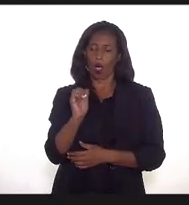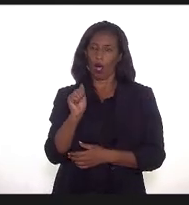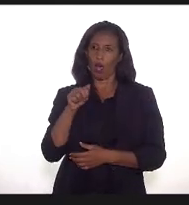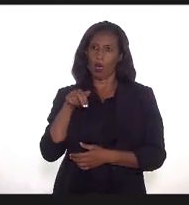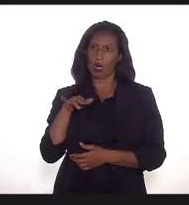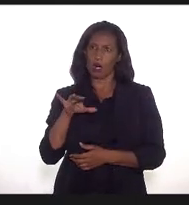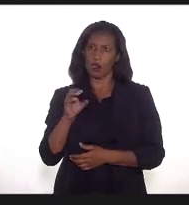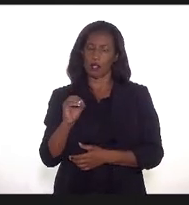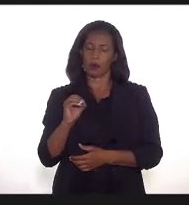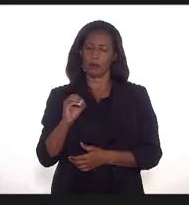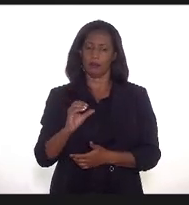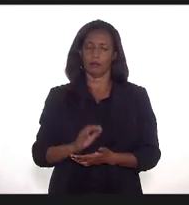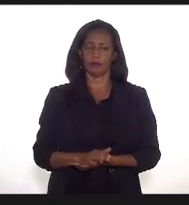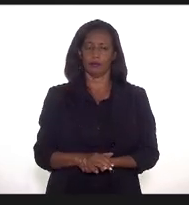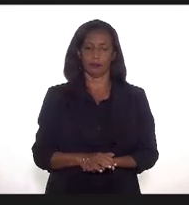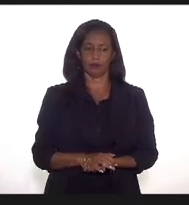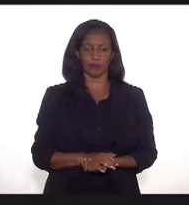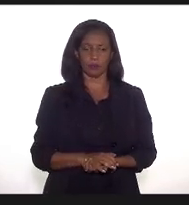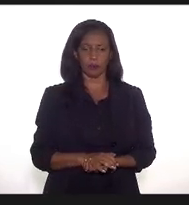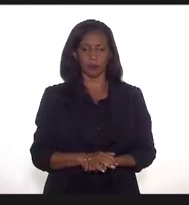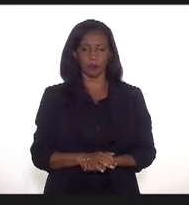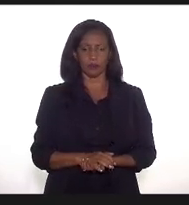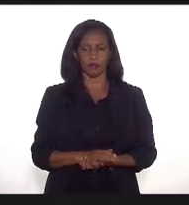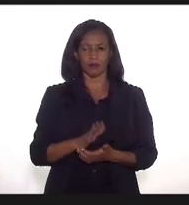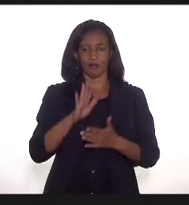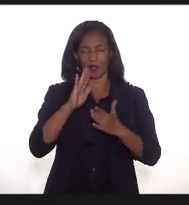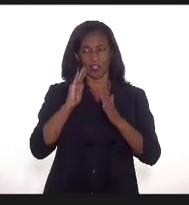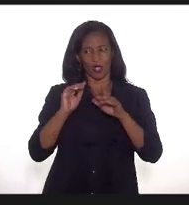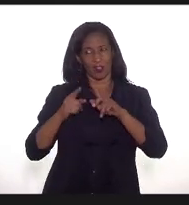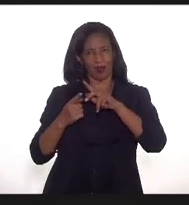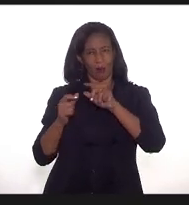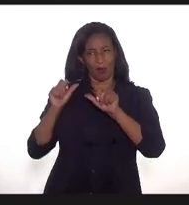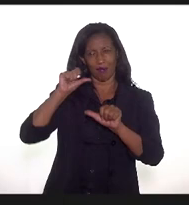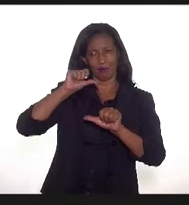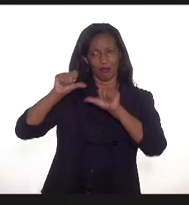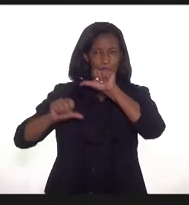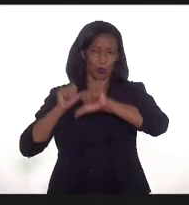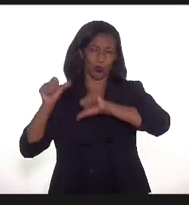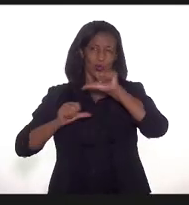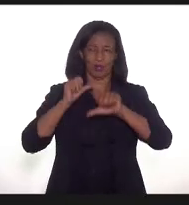Então, o cenário já dá uma pioradinha agora já em abril.